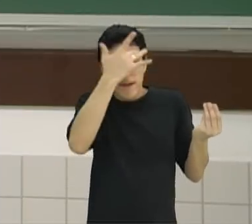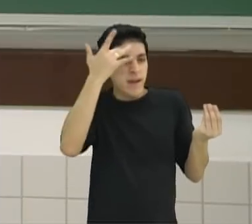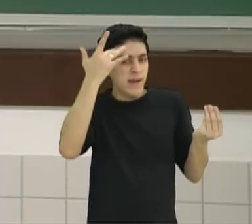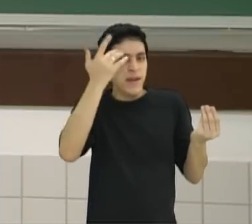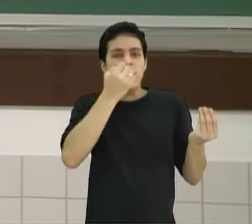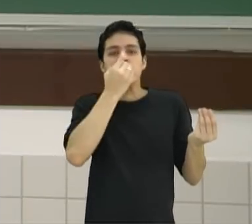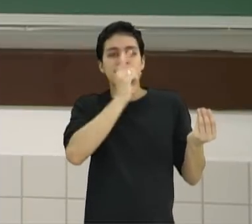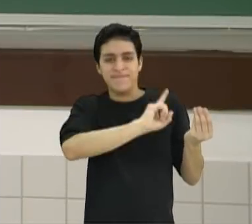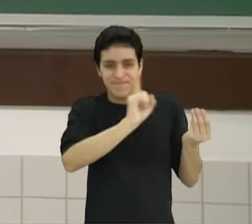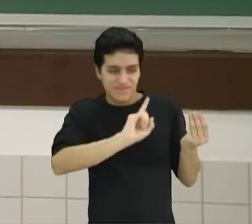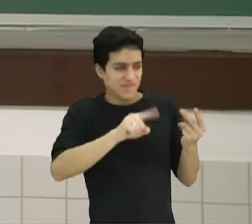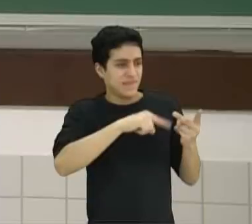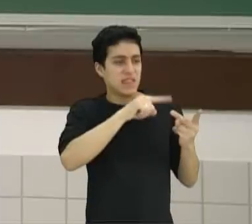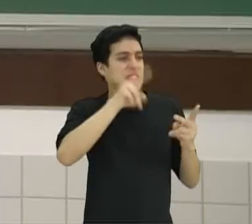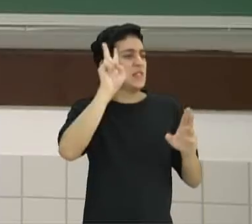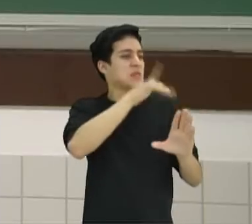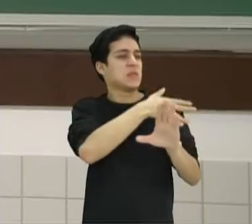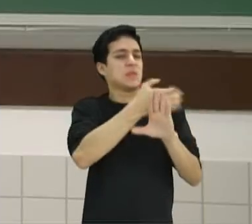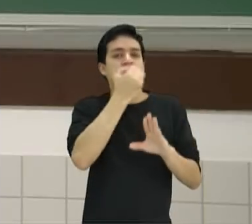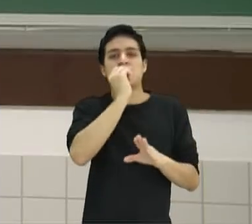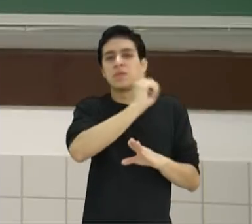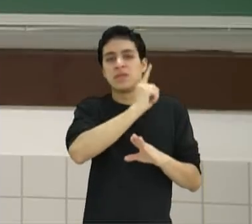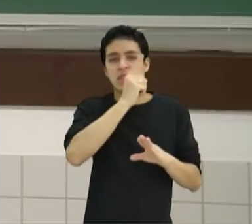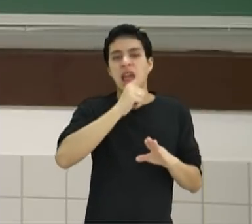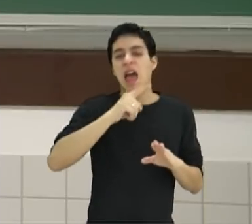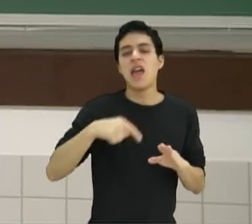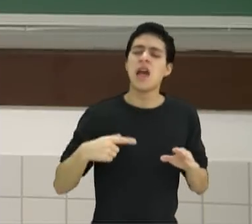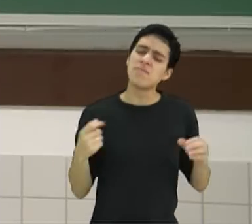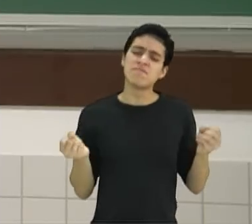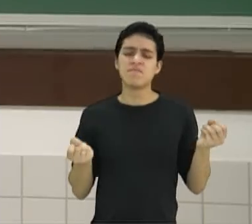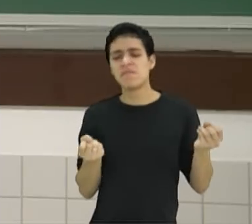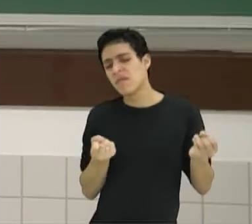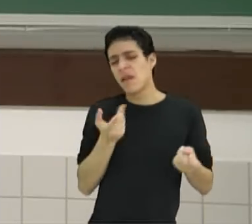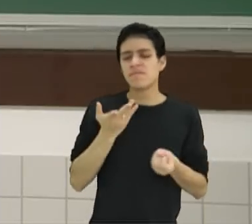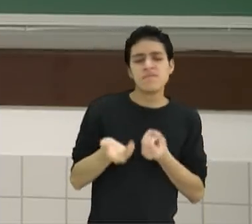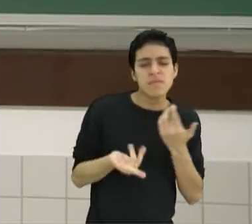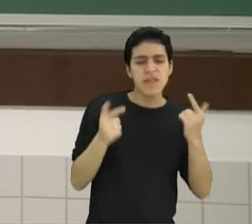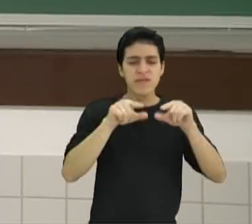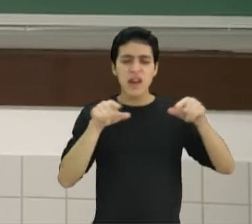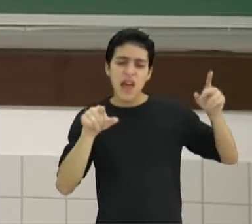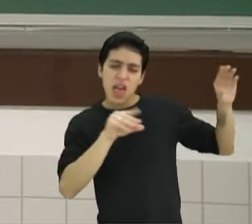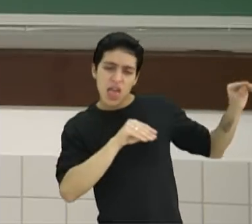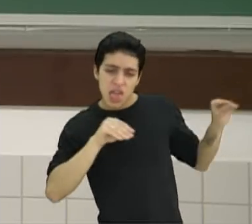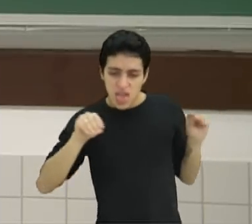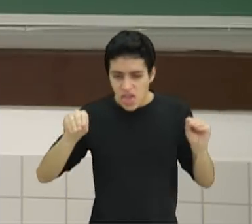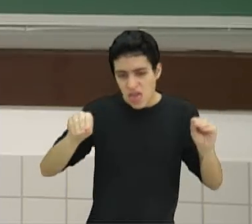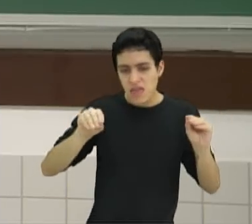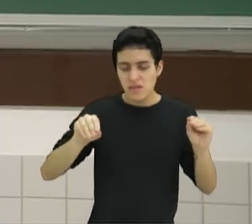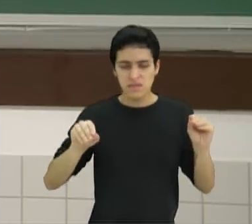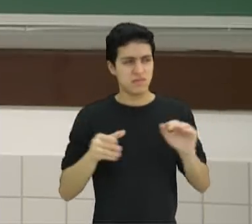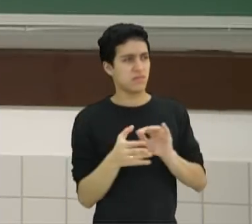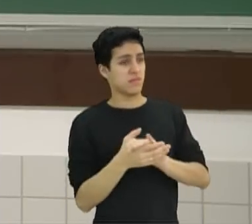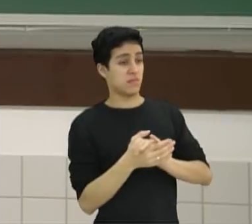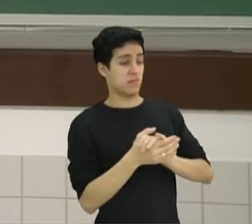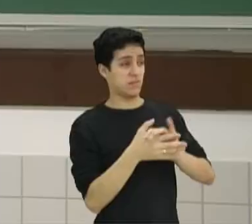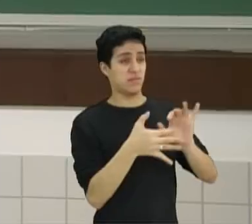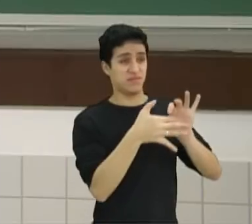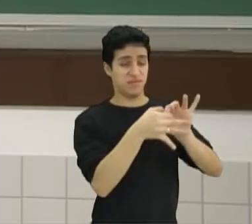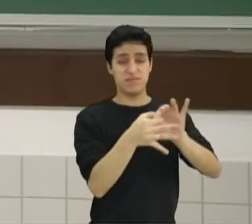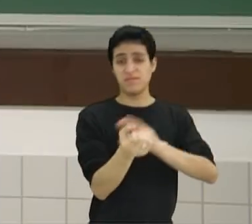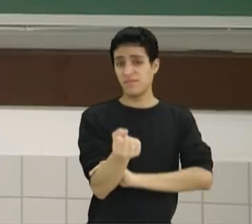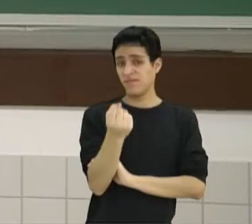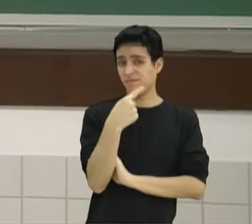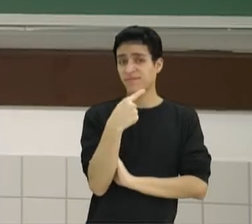para a história, e a pessoa aborda a frase em um outro contexto e acaba